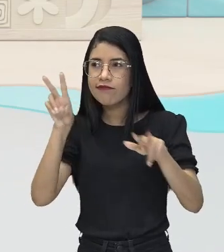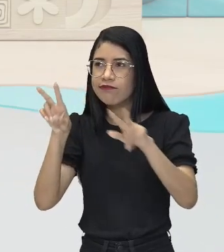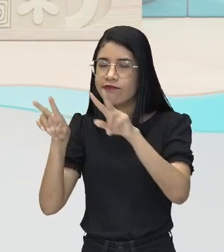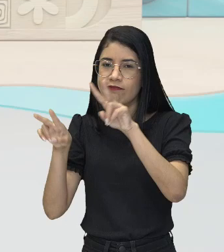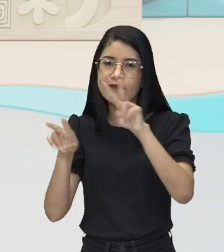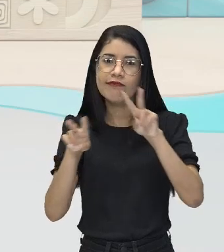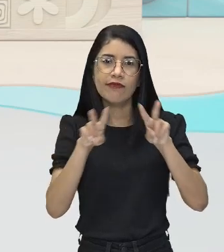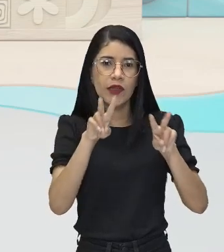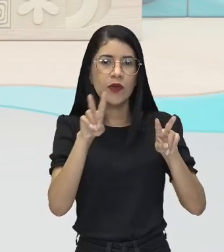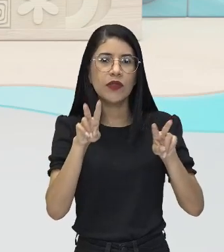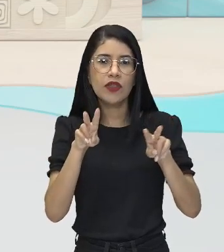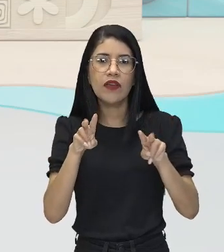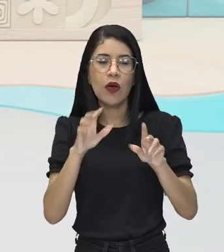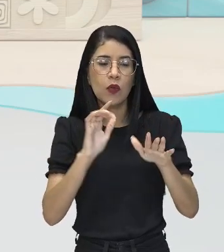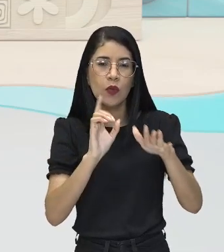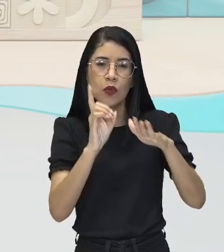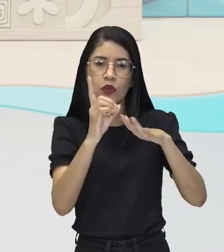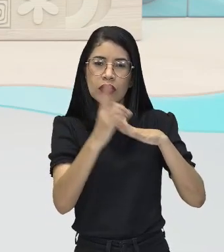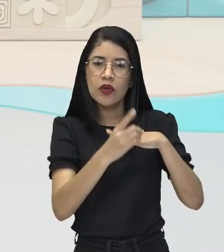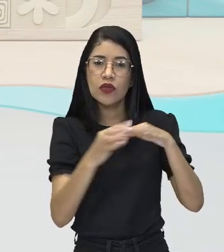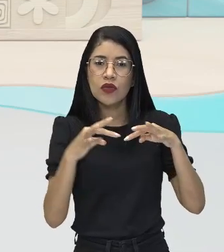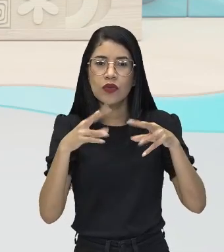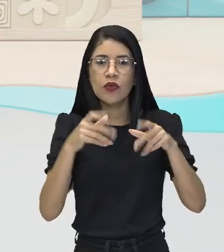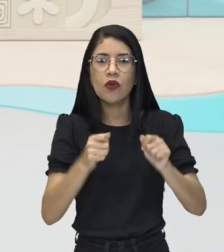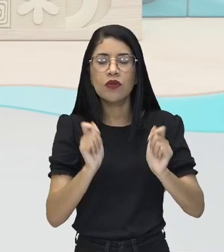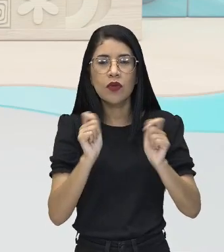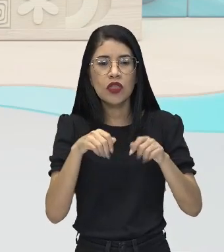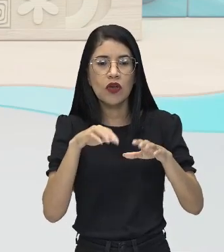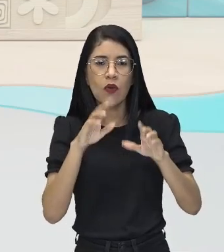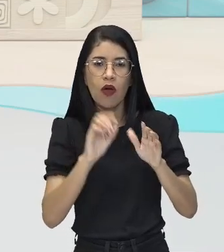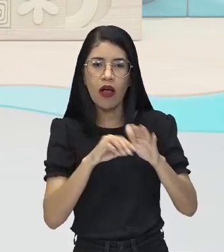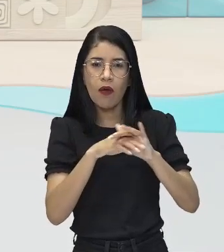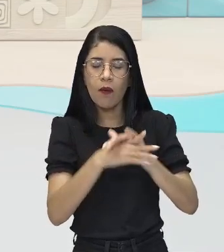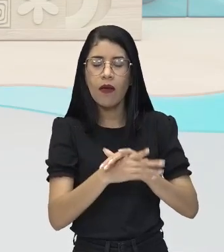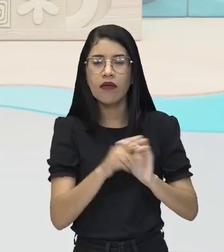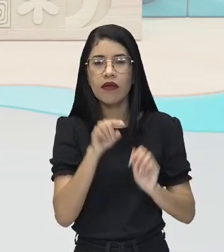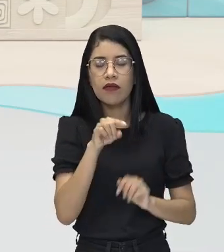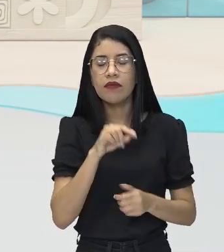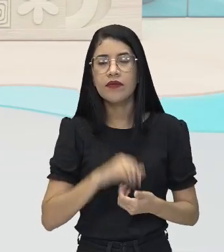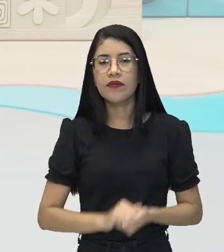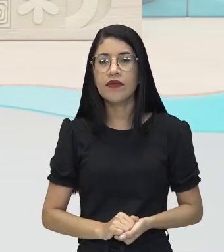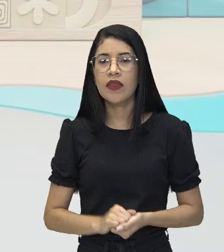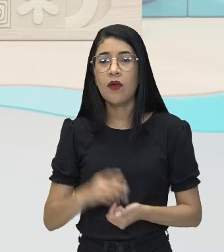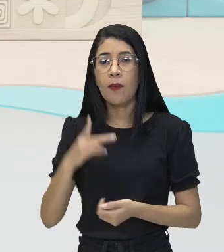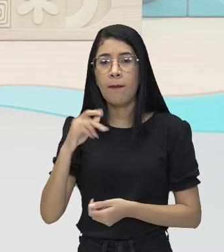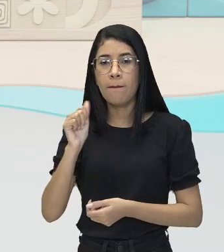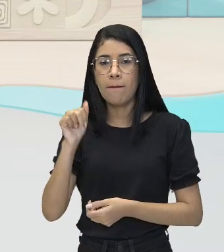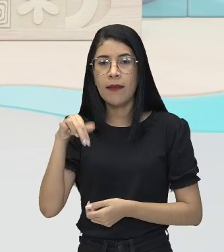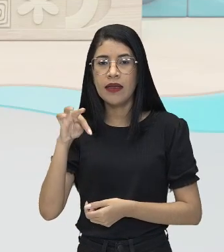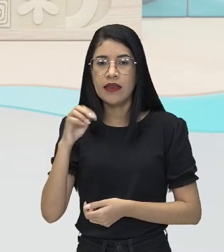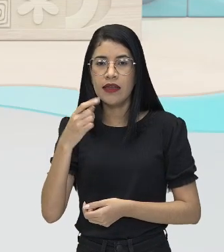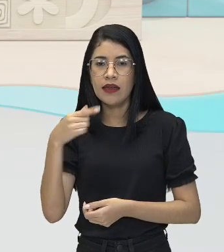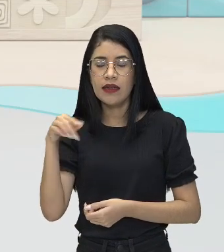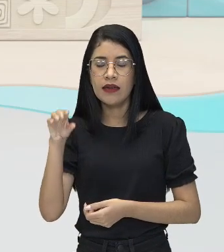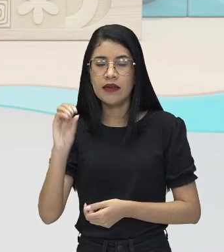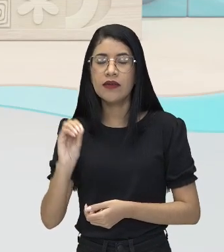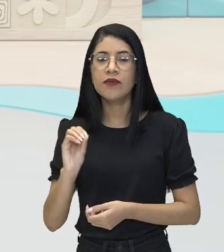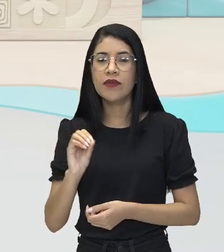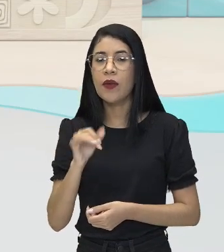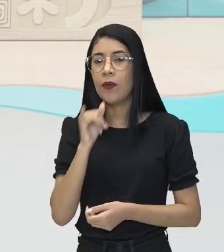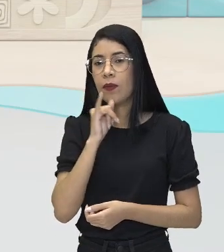dos deuses que eles cultuavam, certo? Então, o Panteão é um desses exemplos romanos que nós